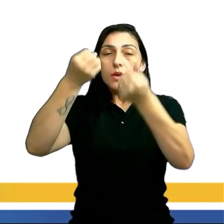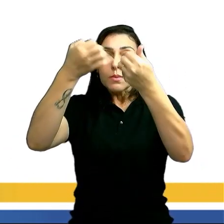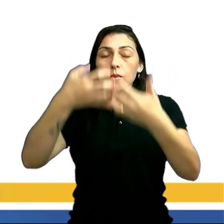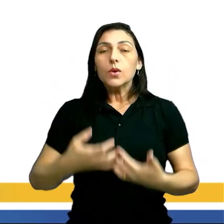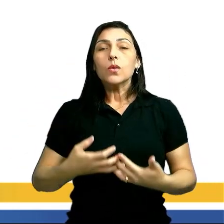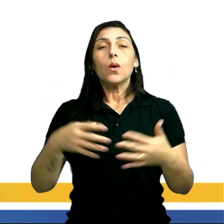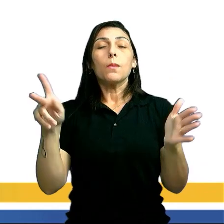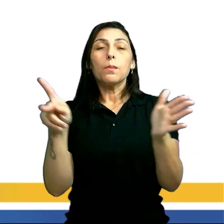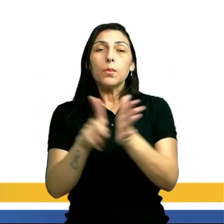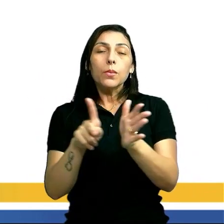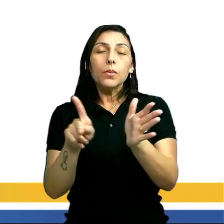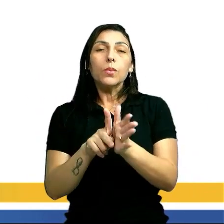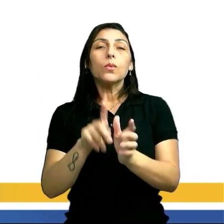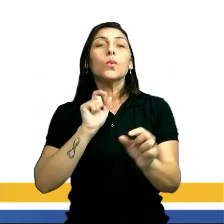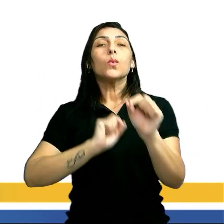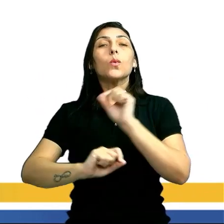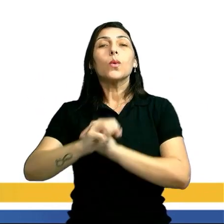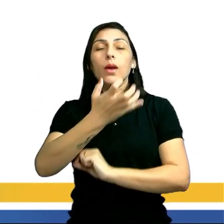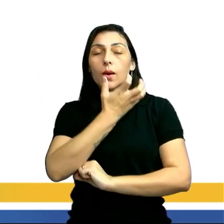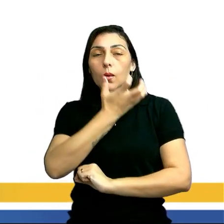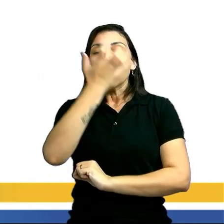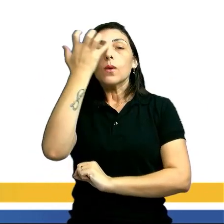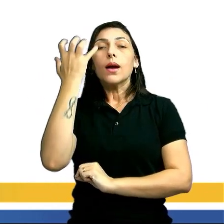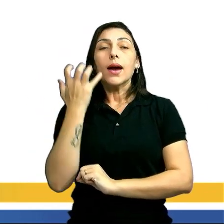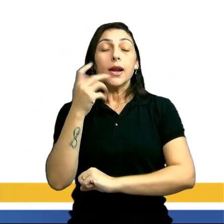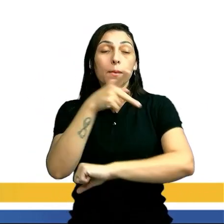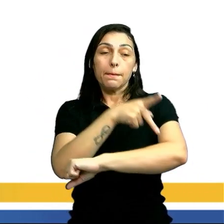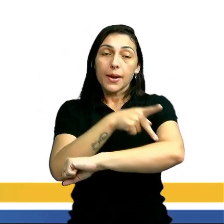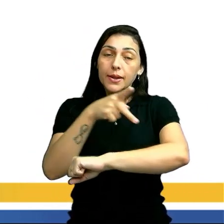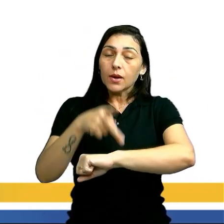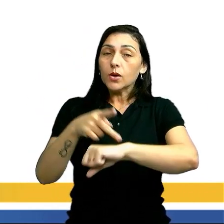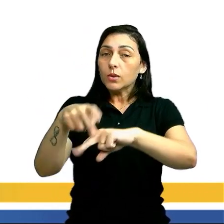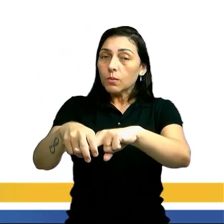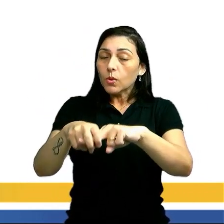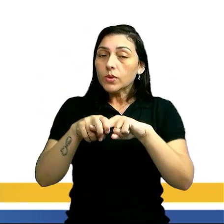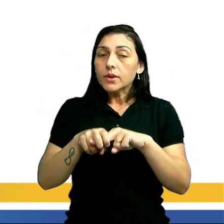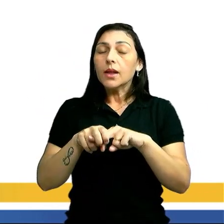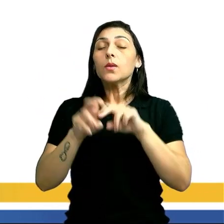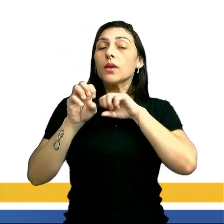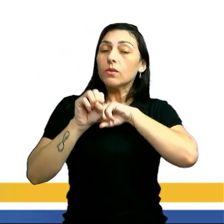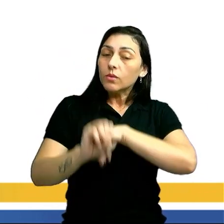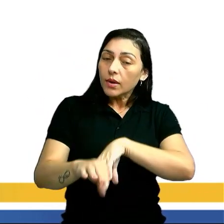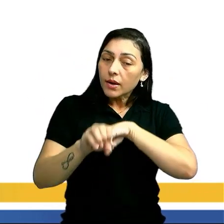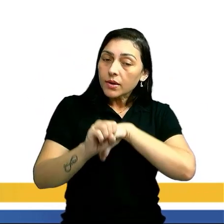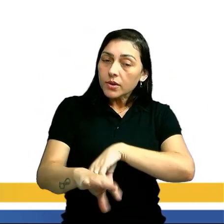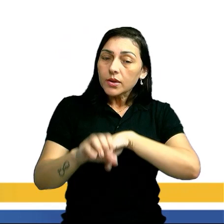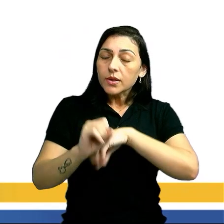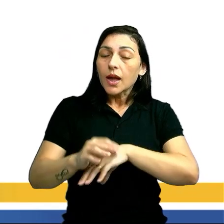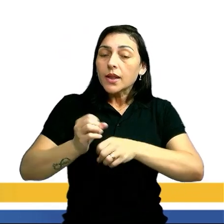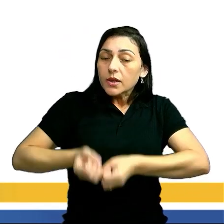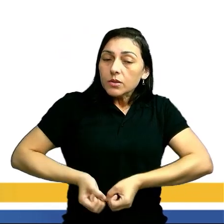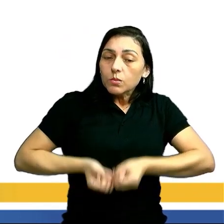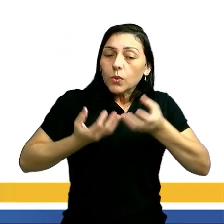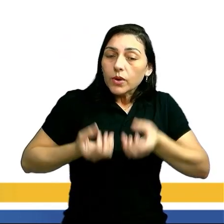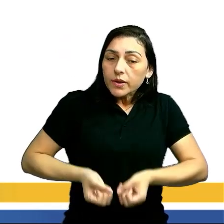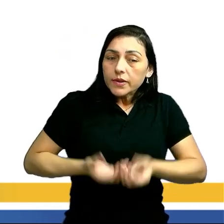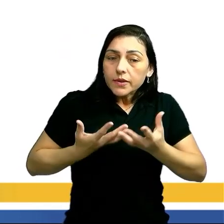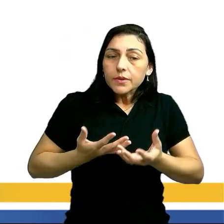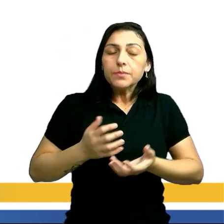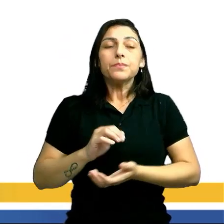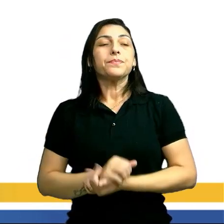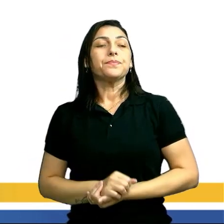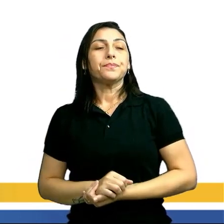destacou especificamente o caráter pedagógico, portanto, educativo das poesias, das